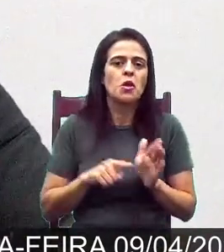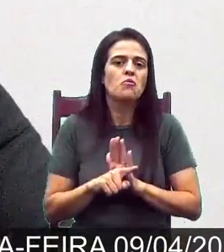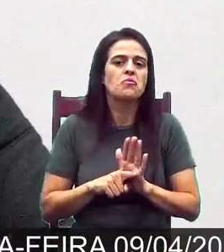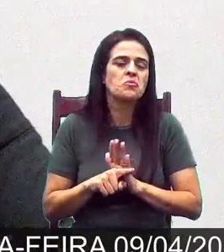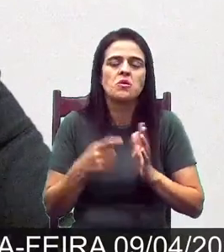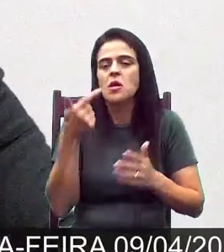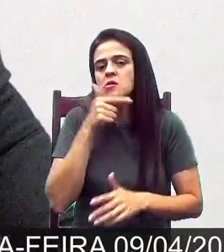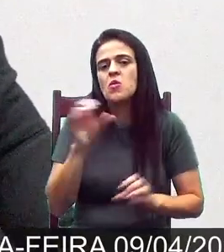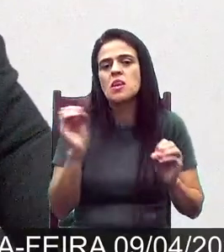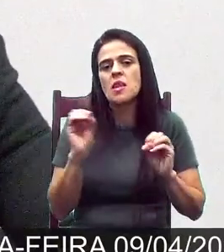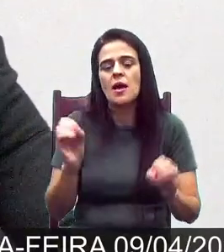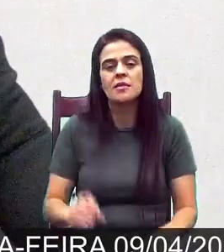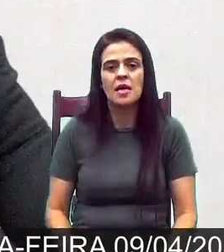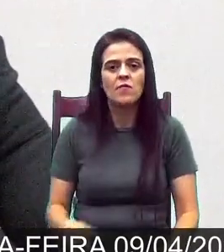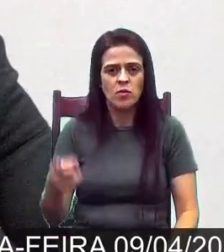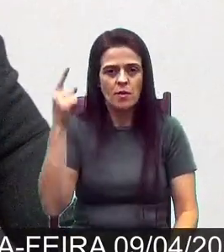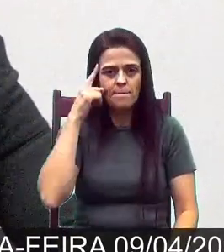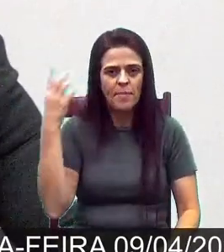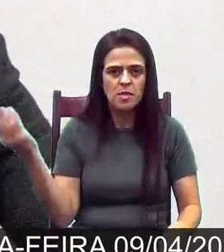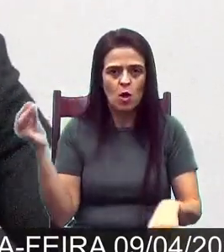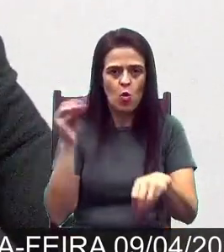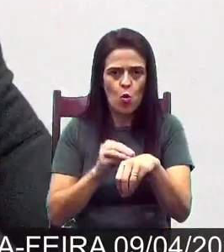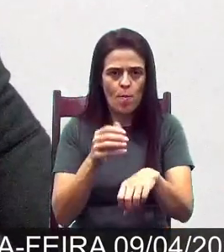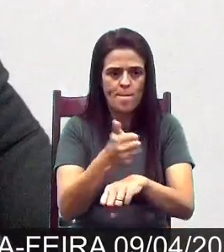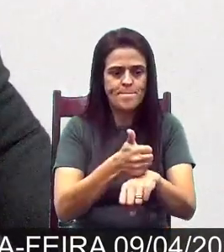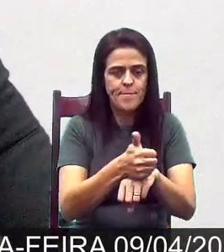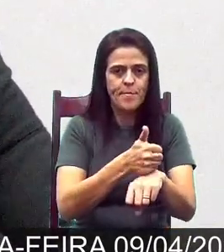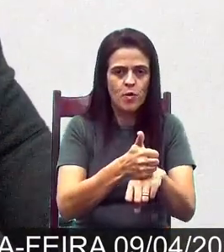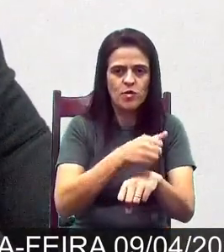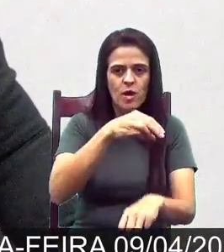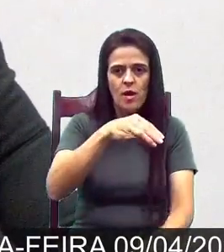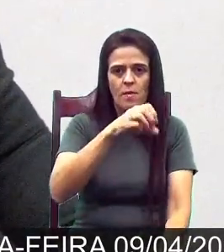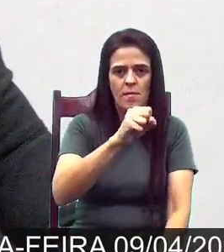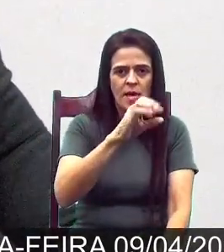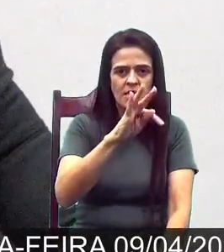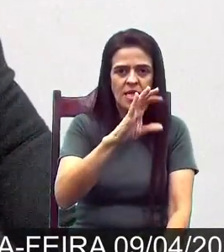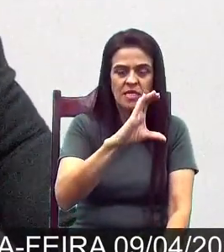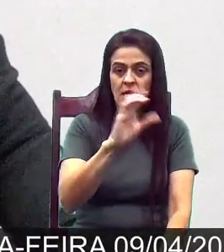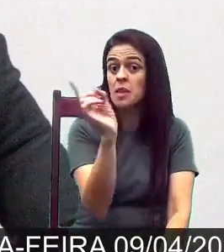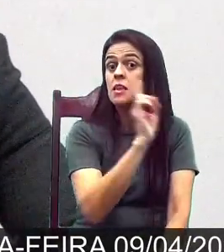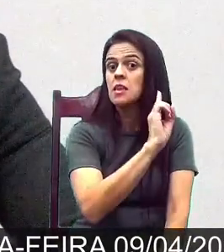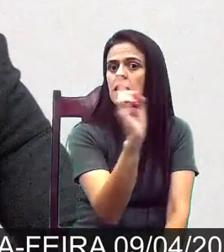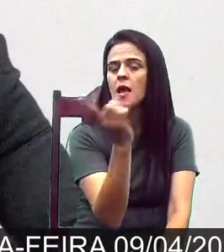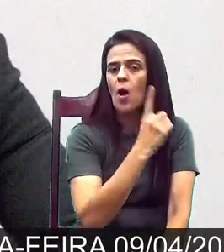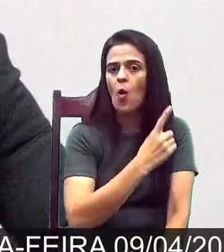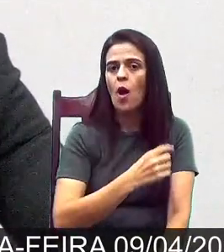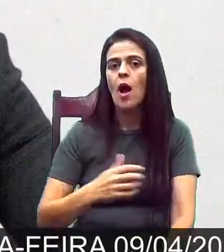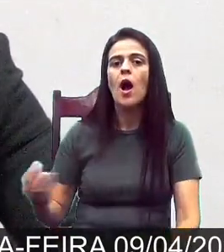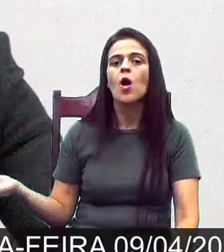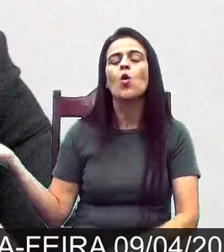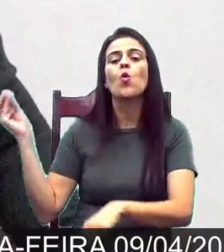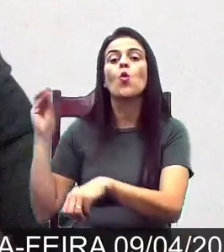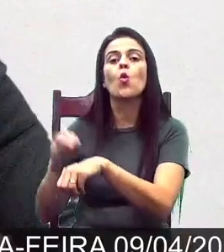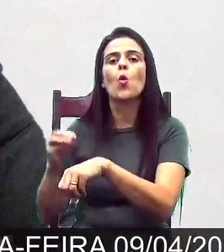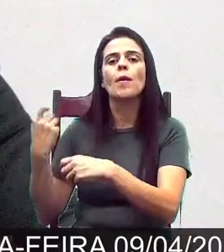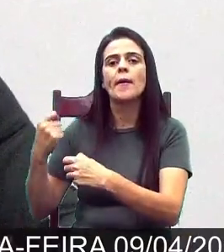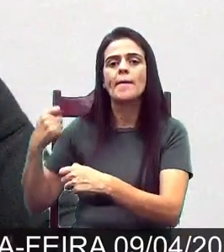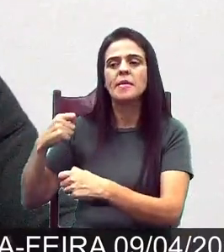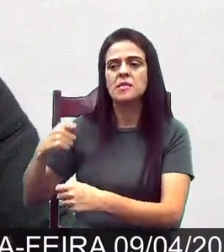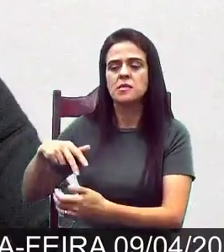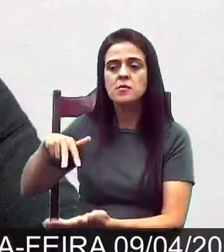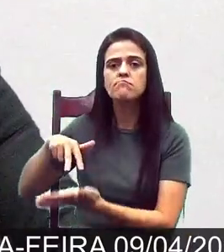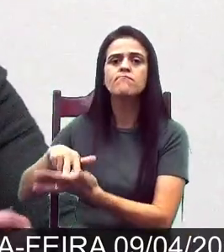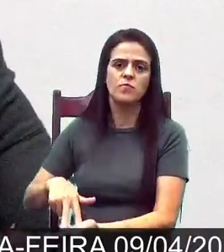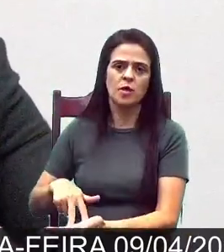dar conta disso. E a culpa não são dos agentes. A culpa não é deles. É de alguém que deveria ter pulso com a caneta na